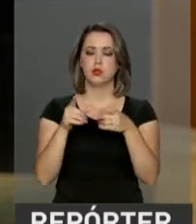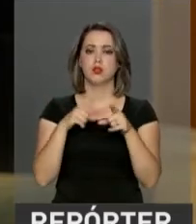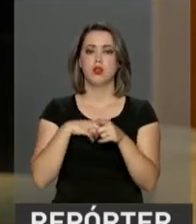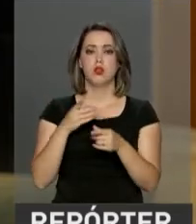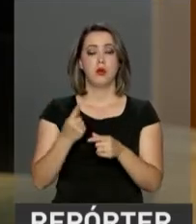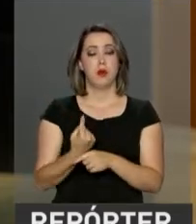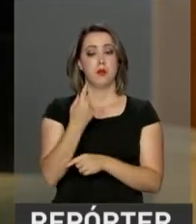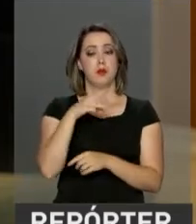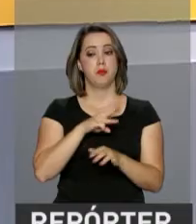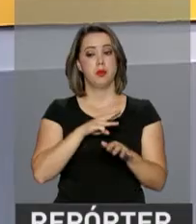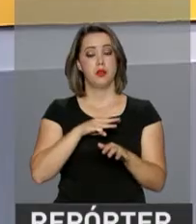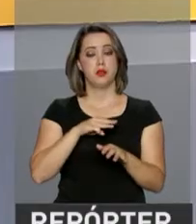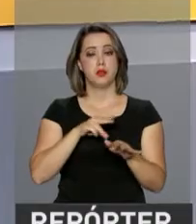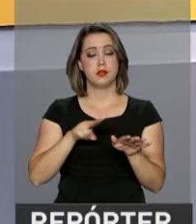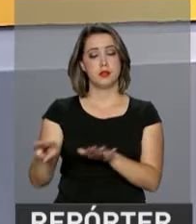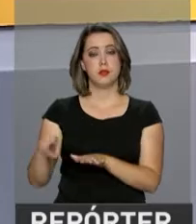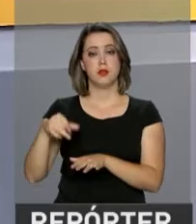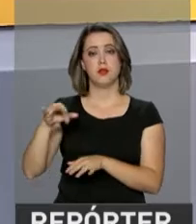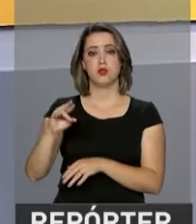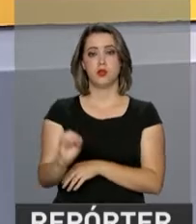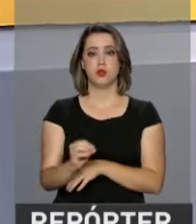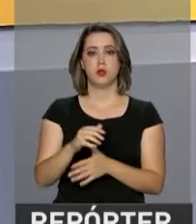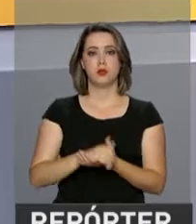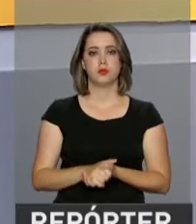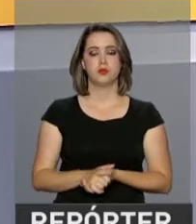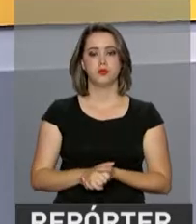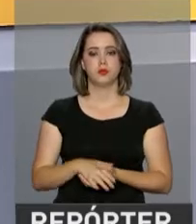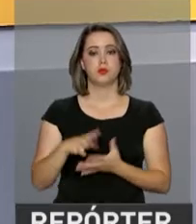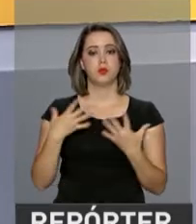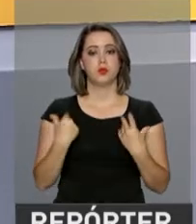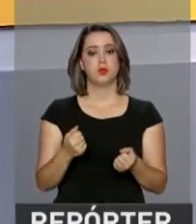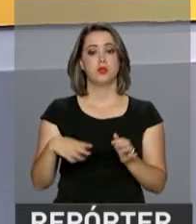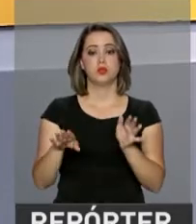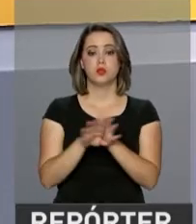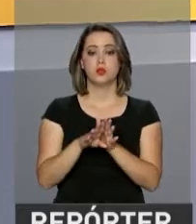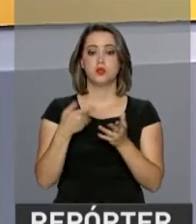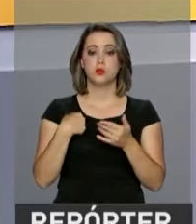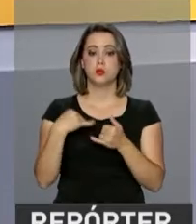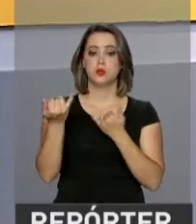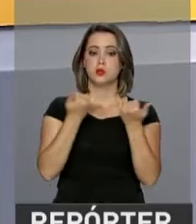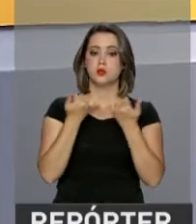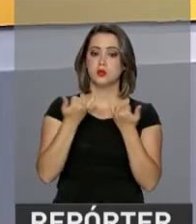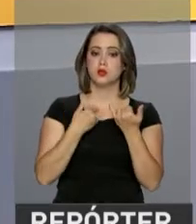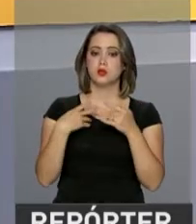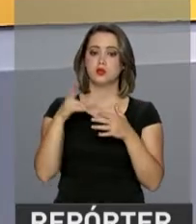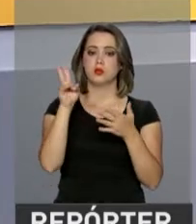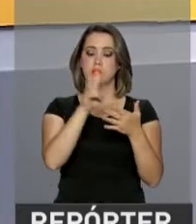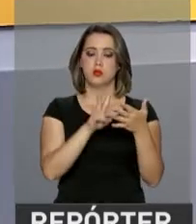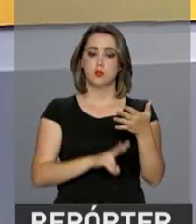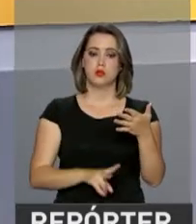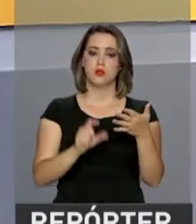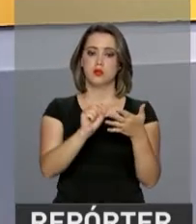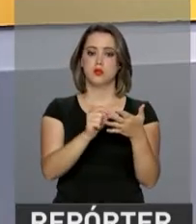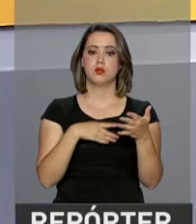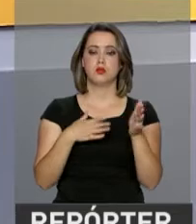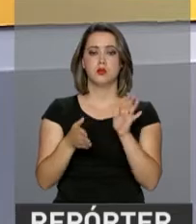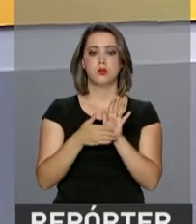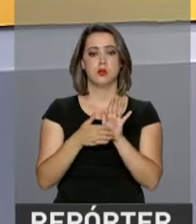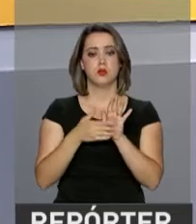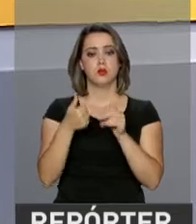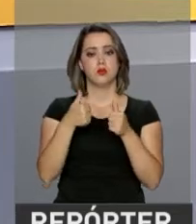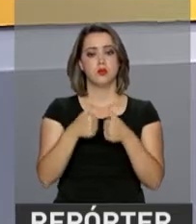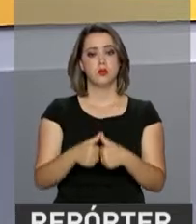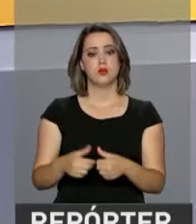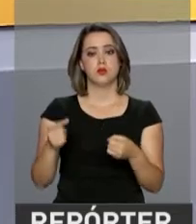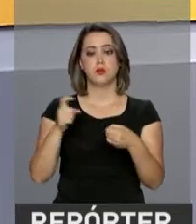primeira semana de maio. A informação que acabamos de receber é que a leitura do texto da proposta está